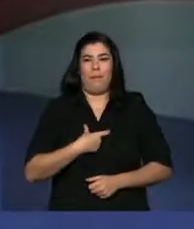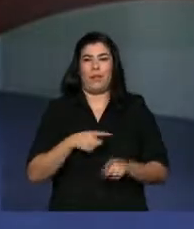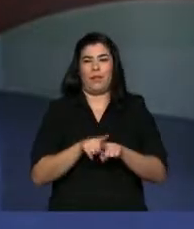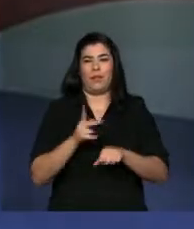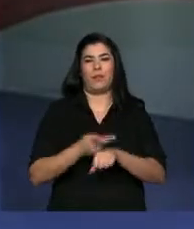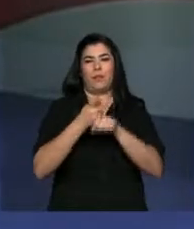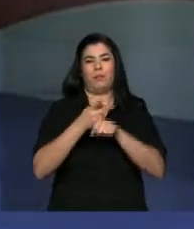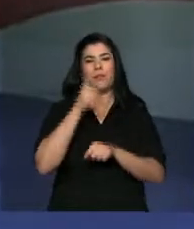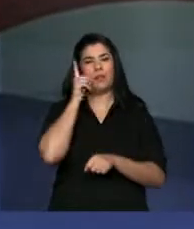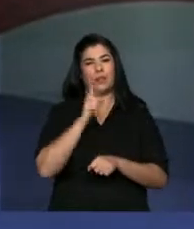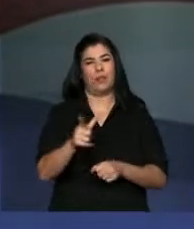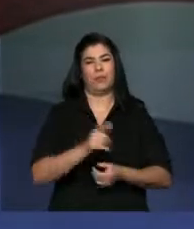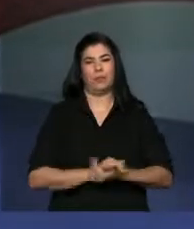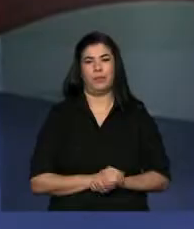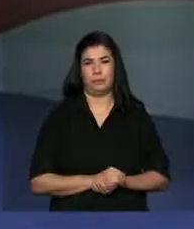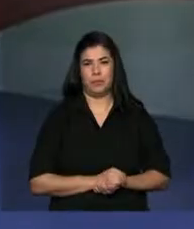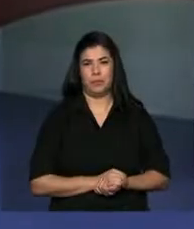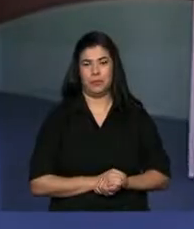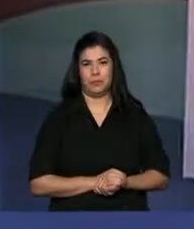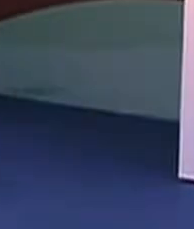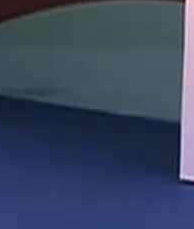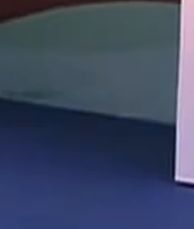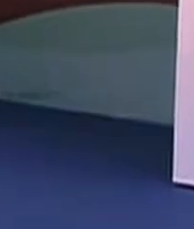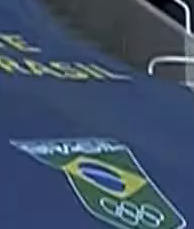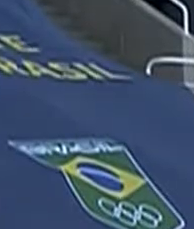cada troféu ganho.